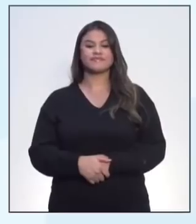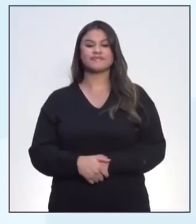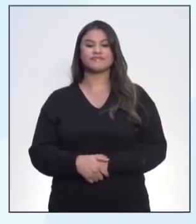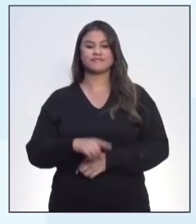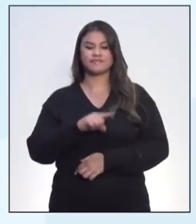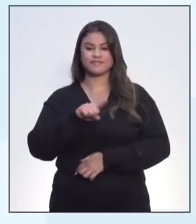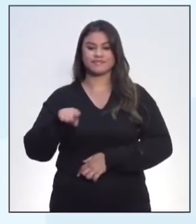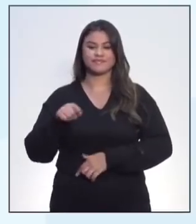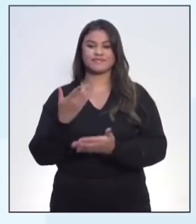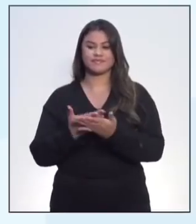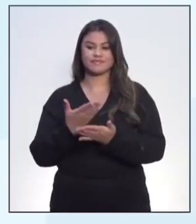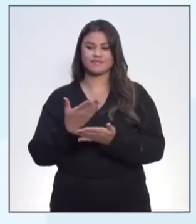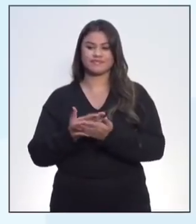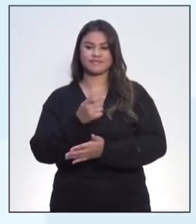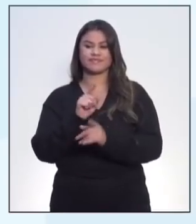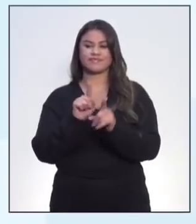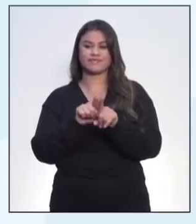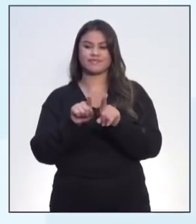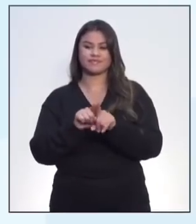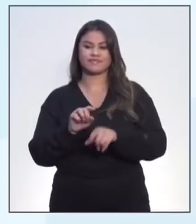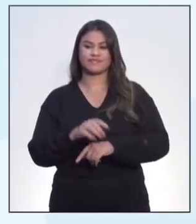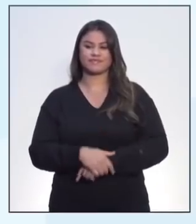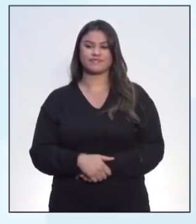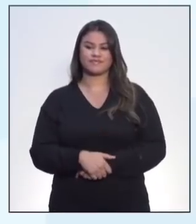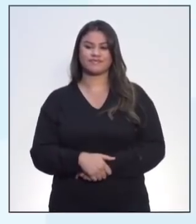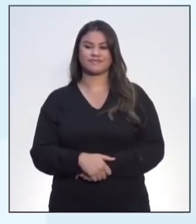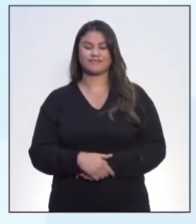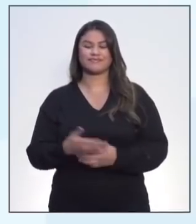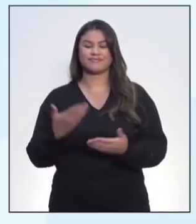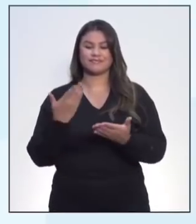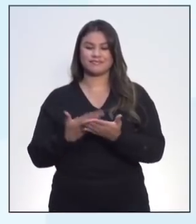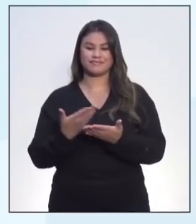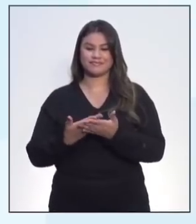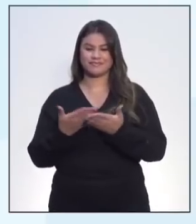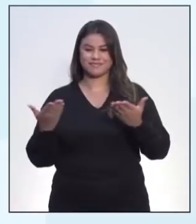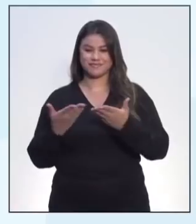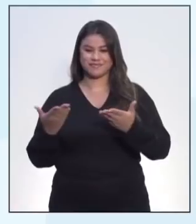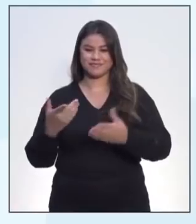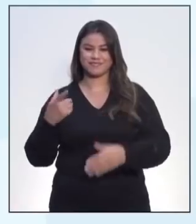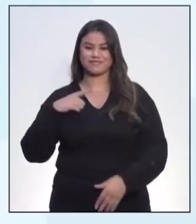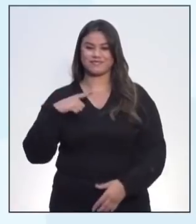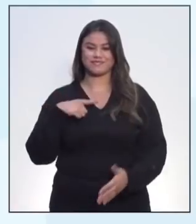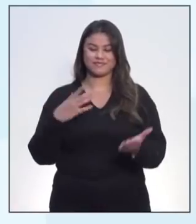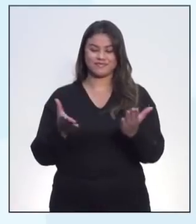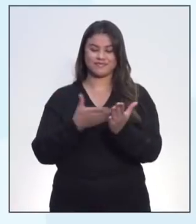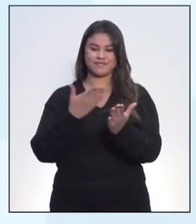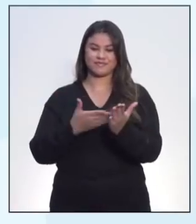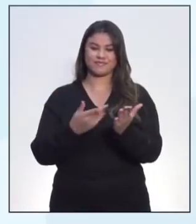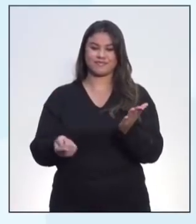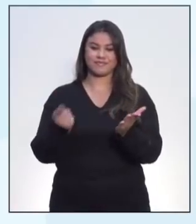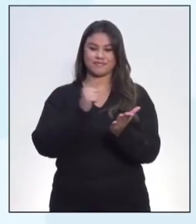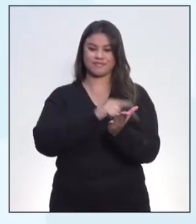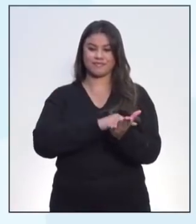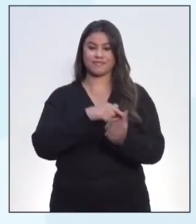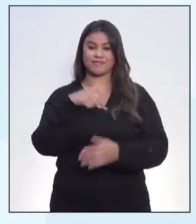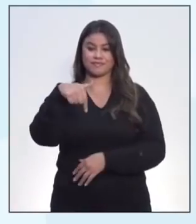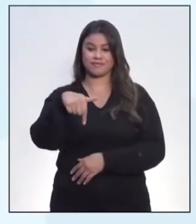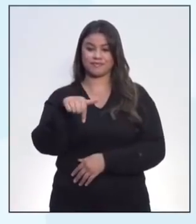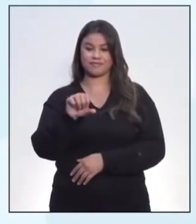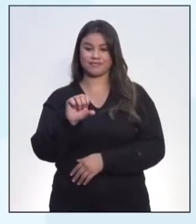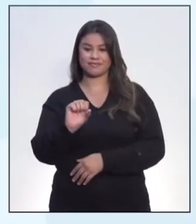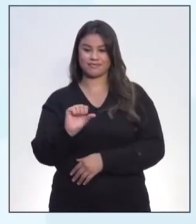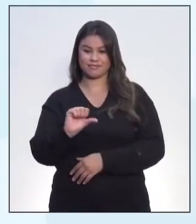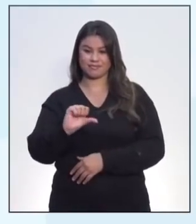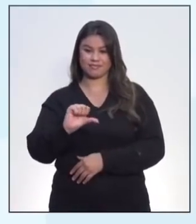nossos estudantes. Para a aula de hoje, trabalharemos a página 79 e 80 do Caderno do